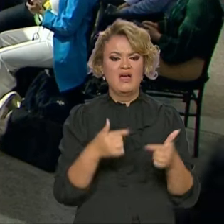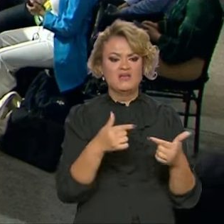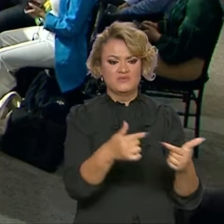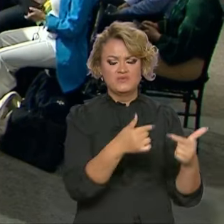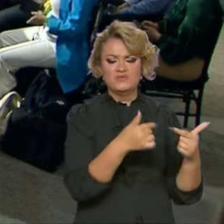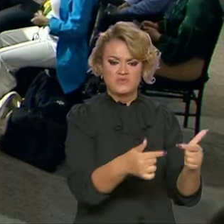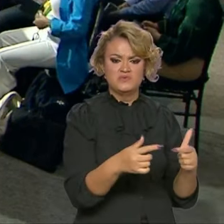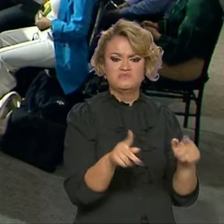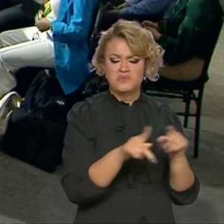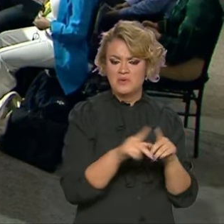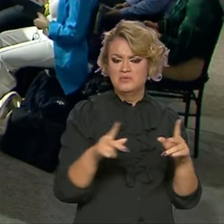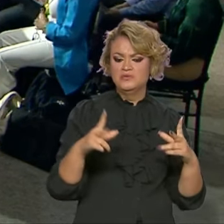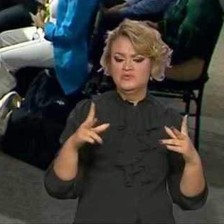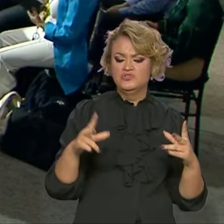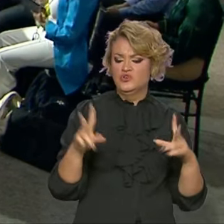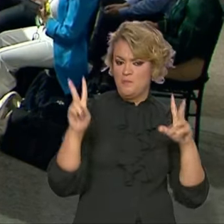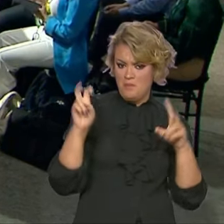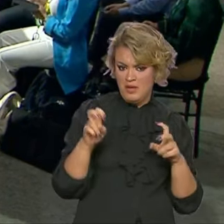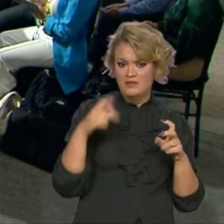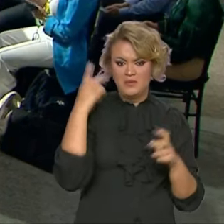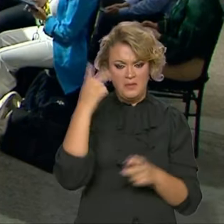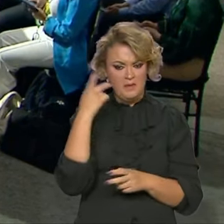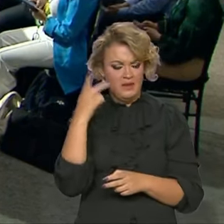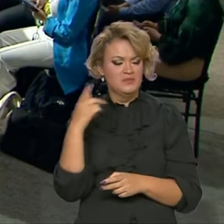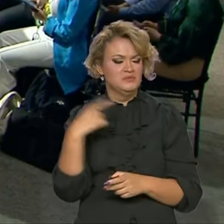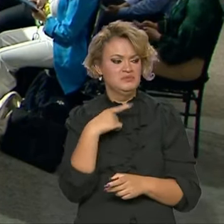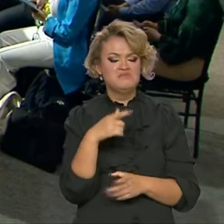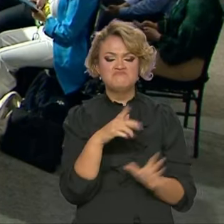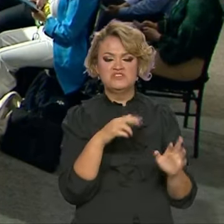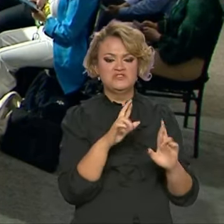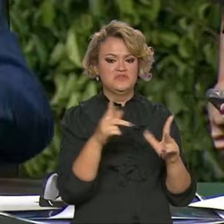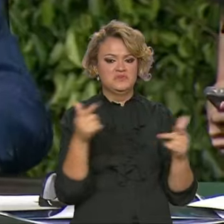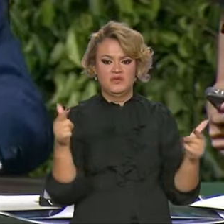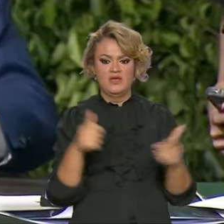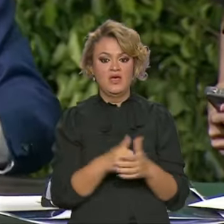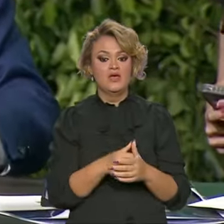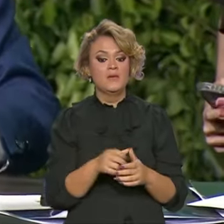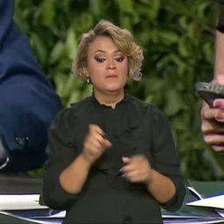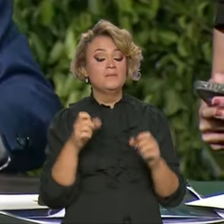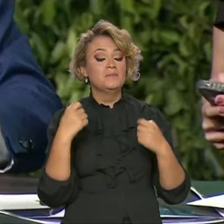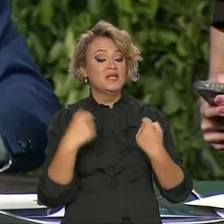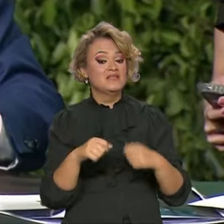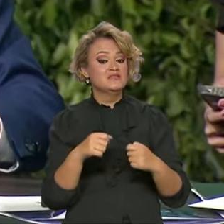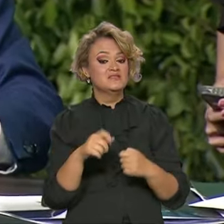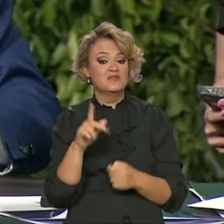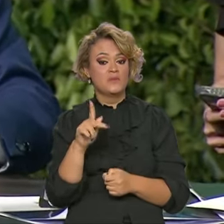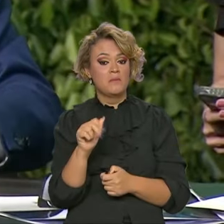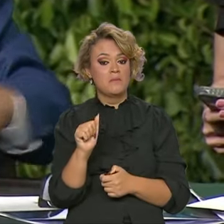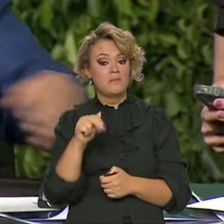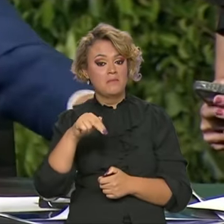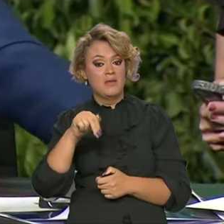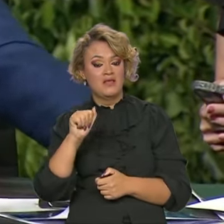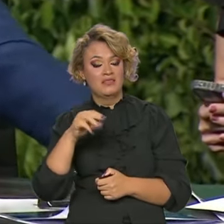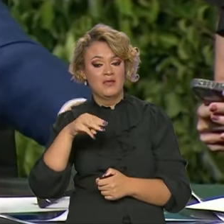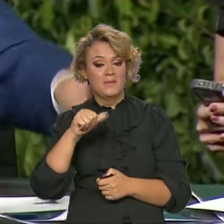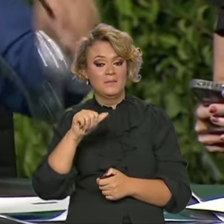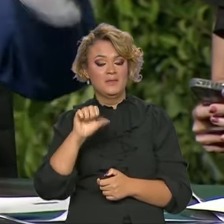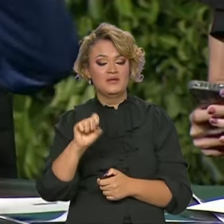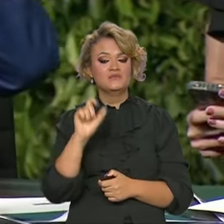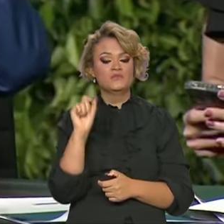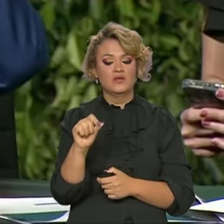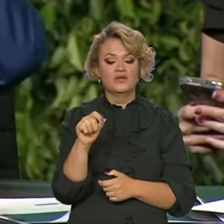de mérito que ambos os parlamentos fazem. O que precisa do Parlamás é